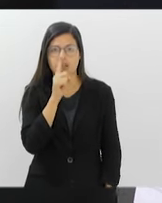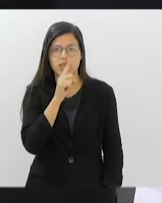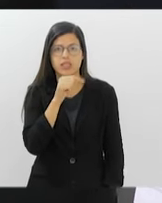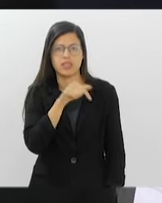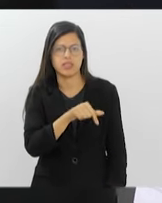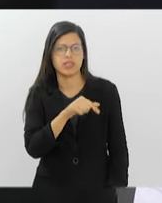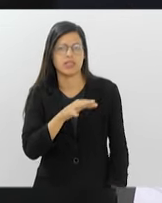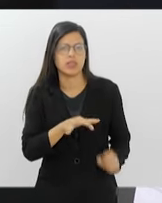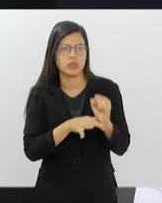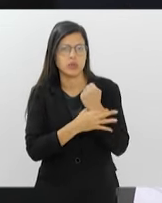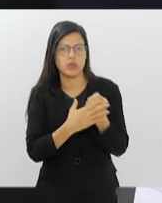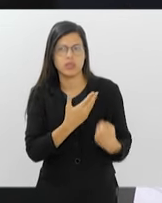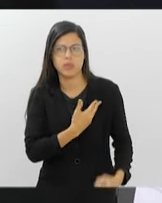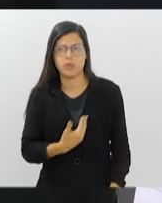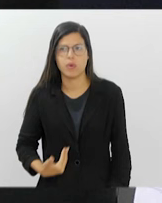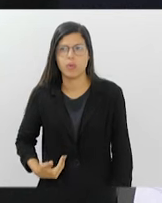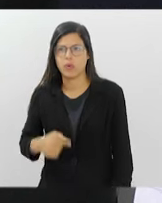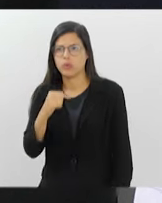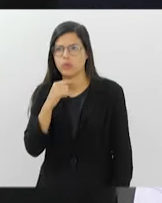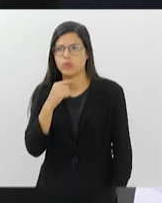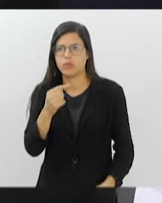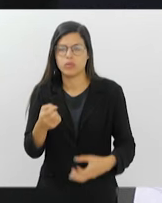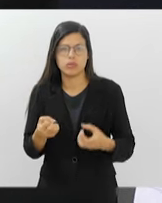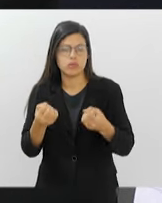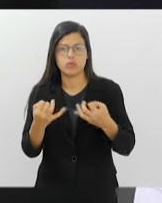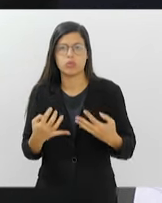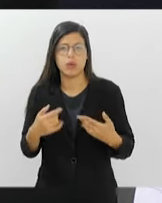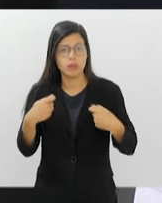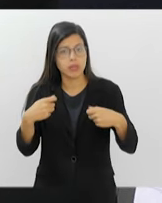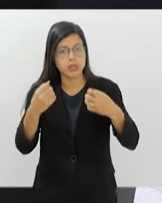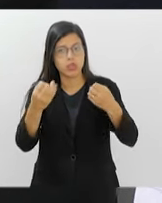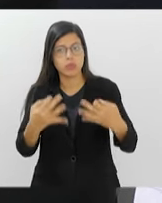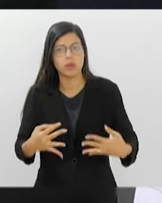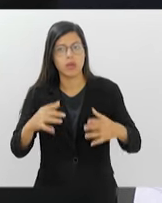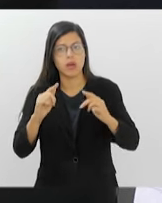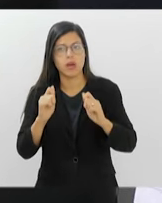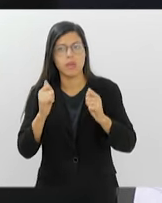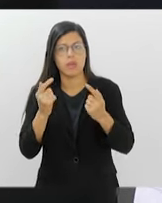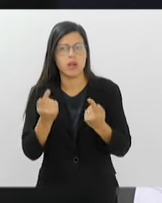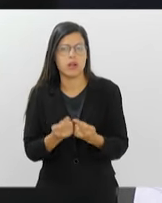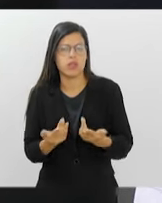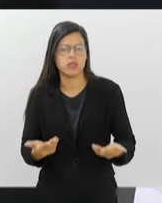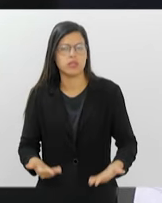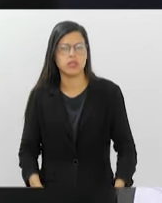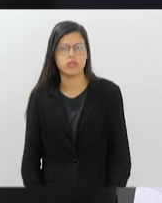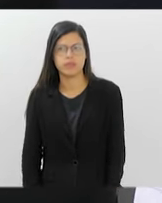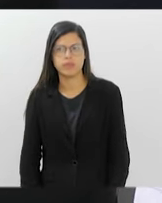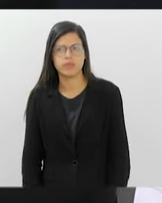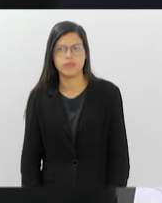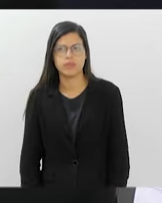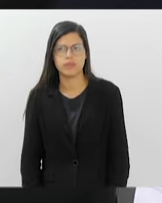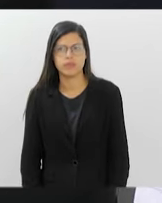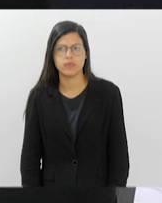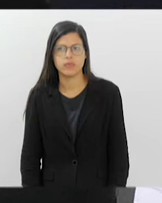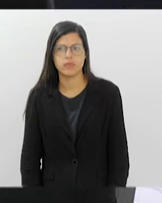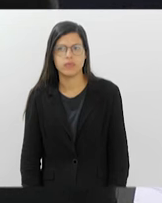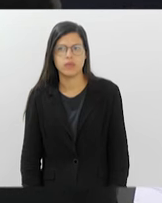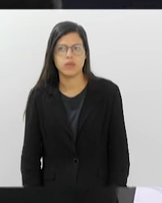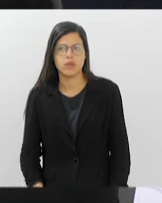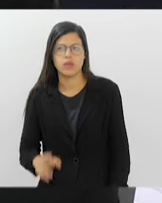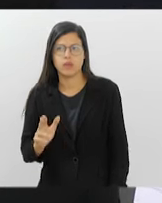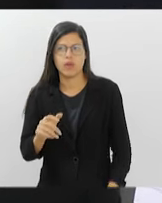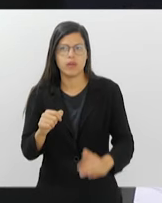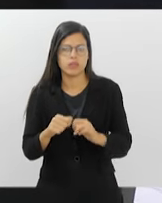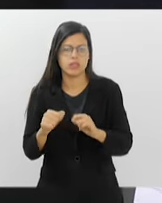Então ninguém conseguiu explicar e tem que explicar para essa casa aqui não é fazer trabalho escolar bonitinho e apresentar